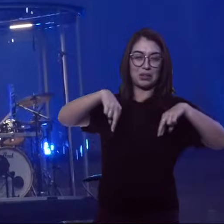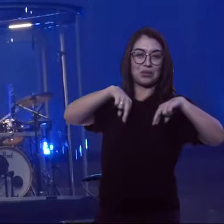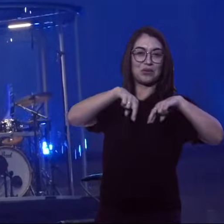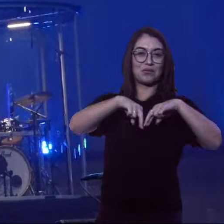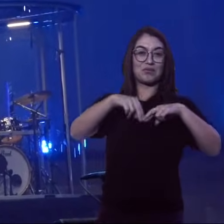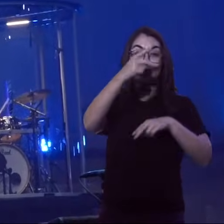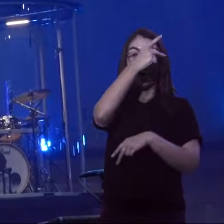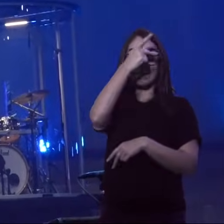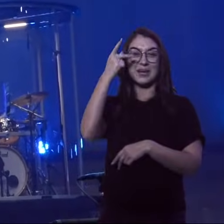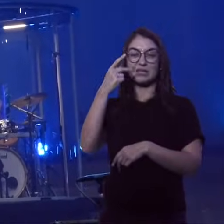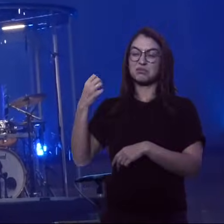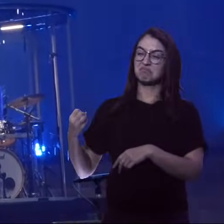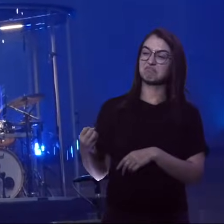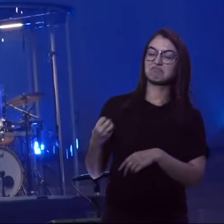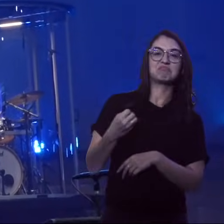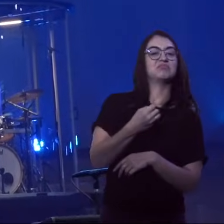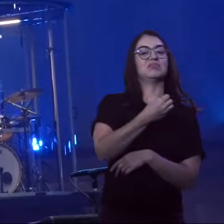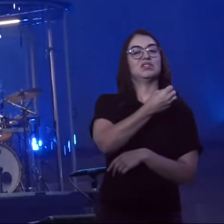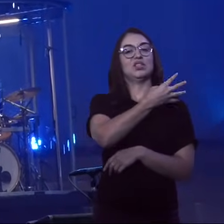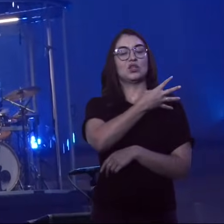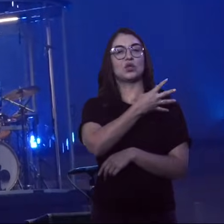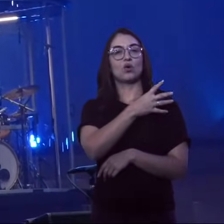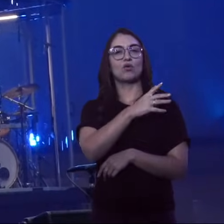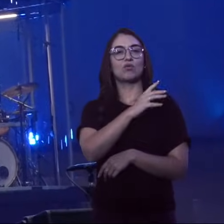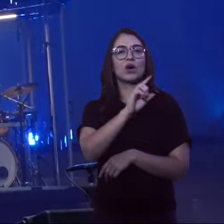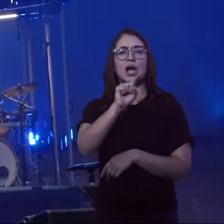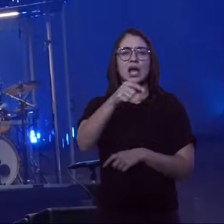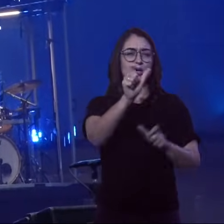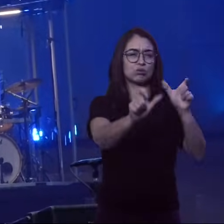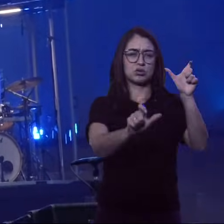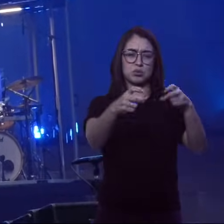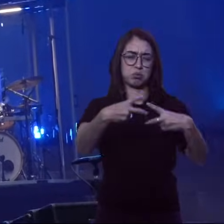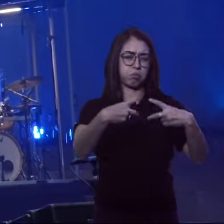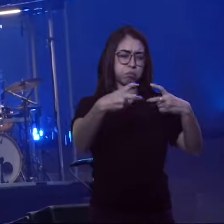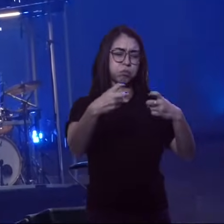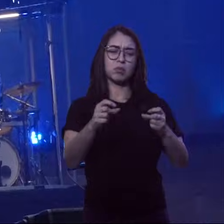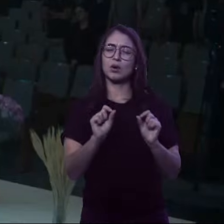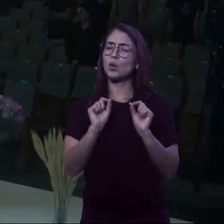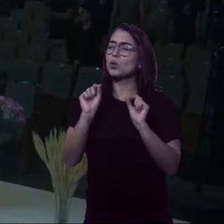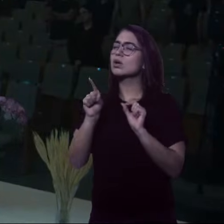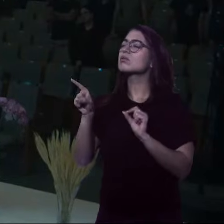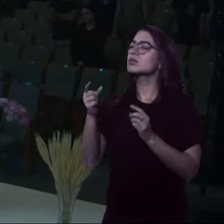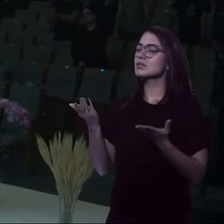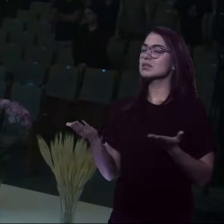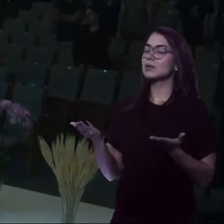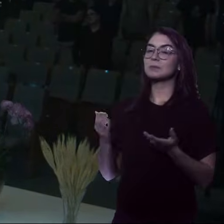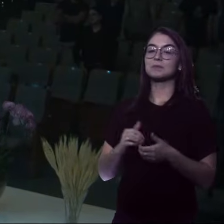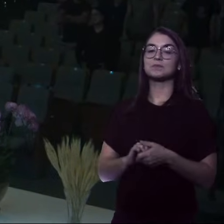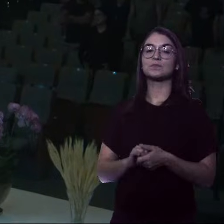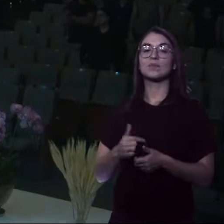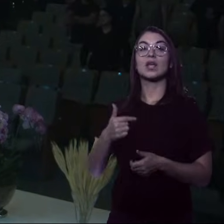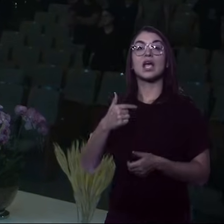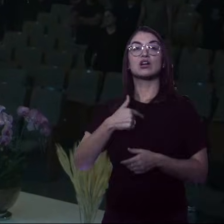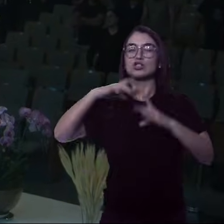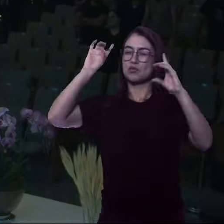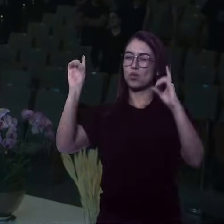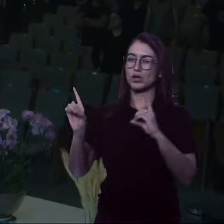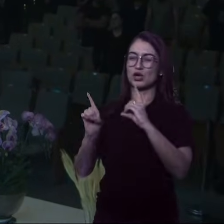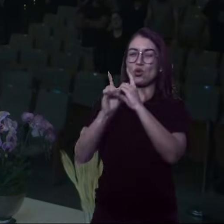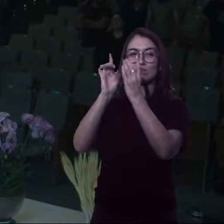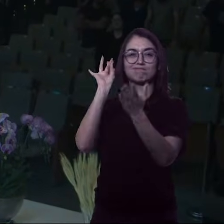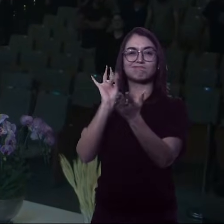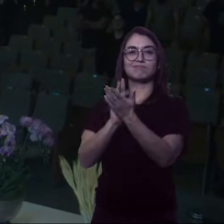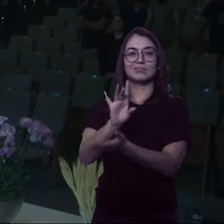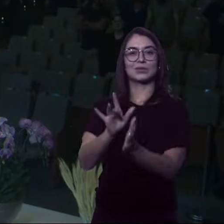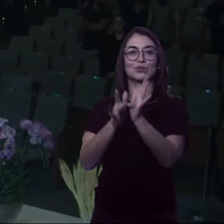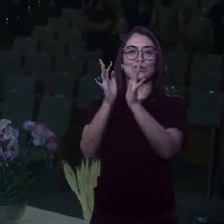A ponto das pessoas ao meu redor começarem a perguntar: Tarek, o que aconteceu com você? E eu falava: eu tive um encontro com